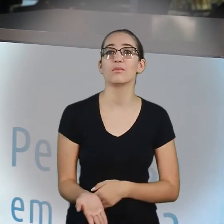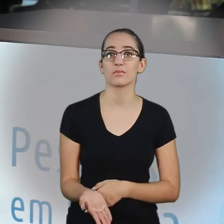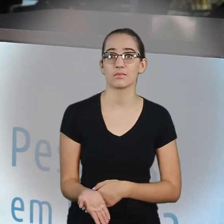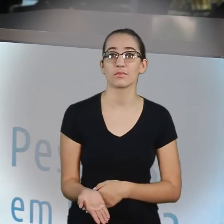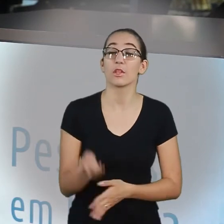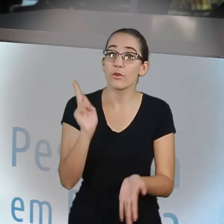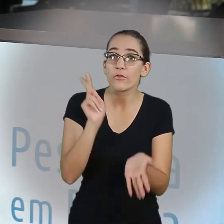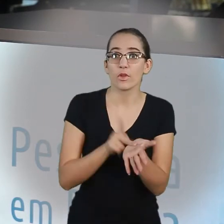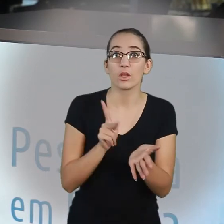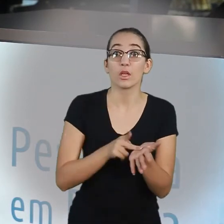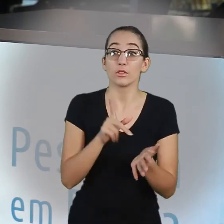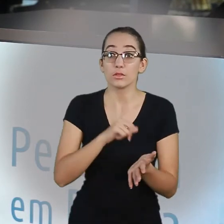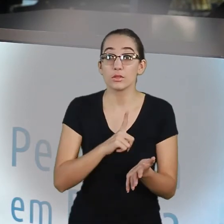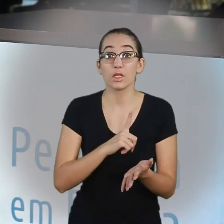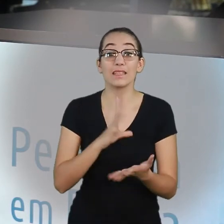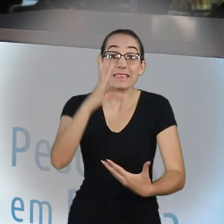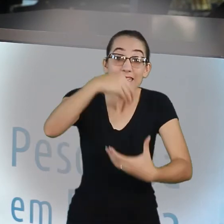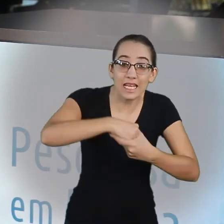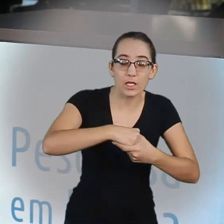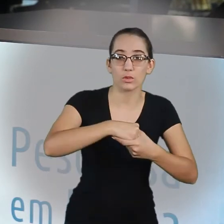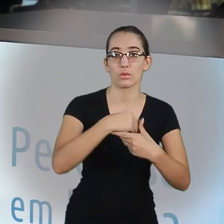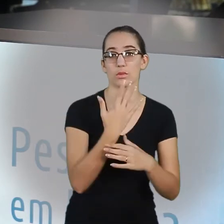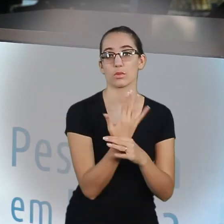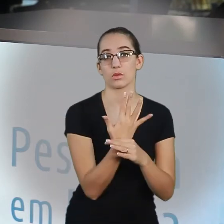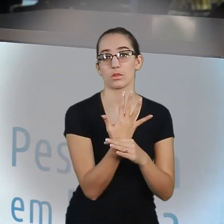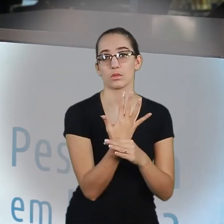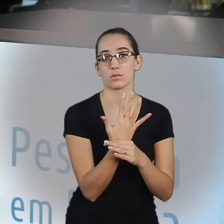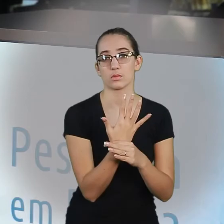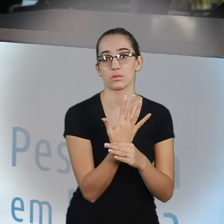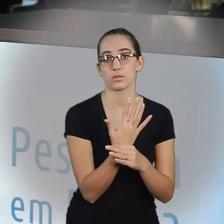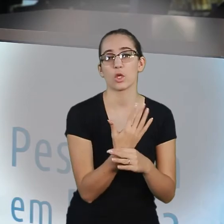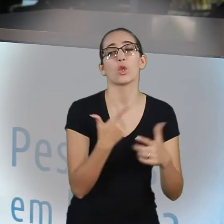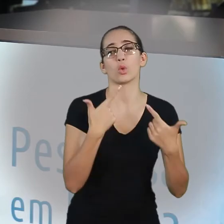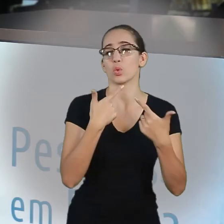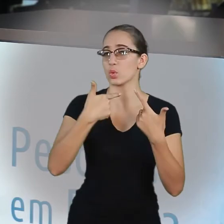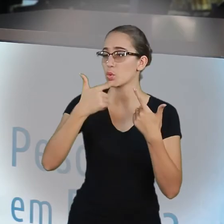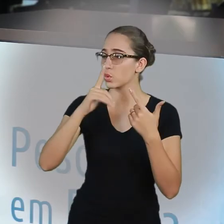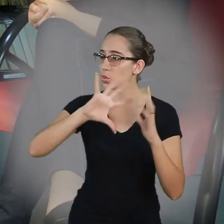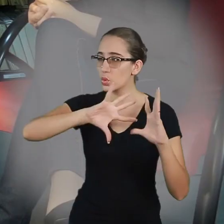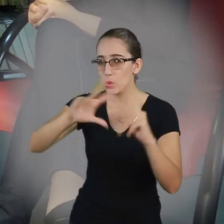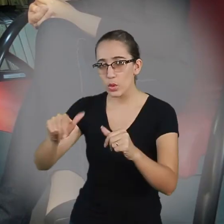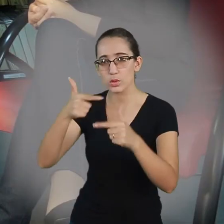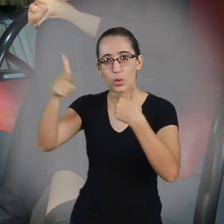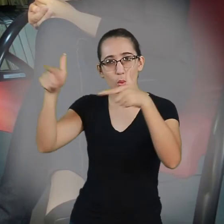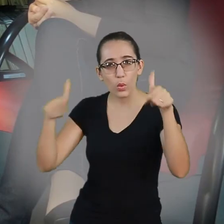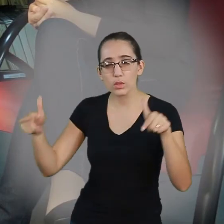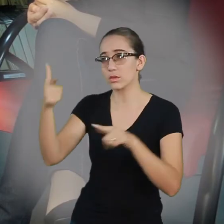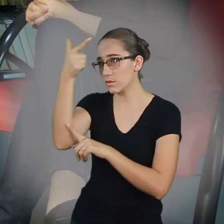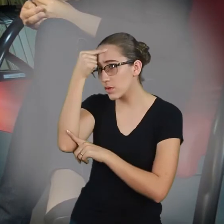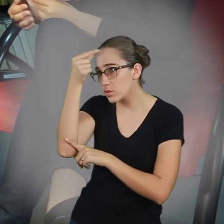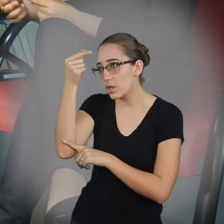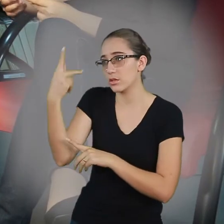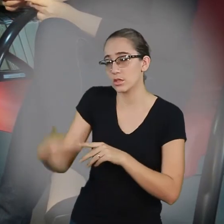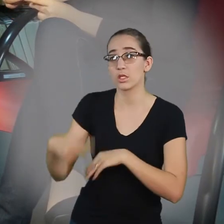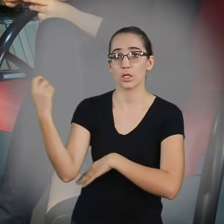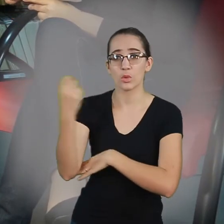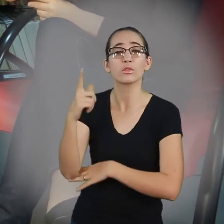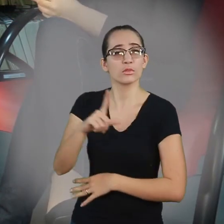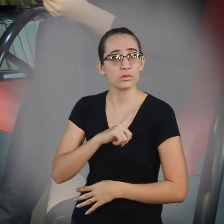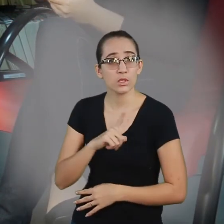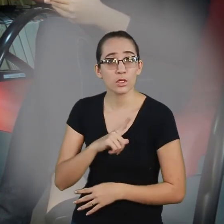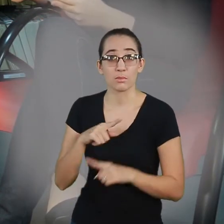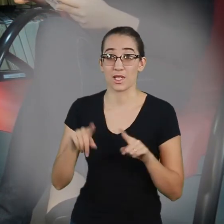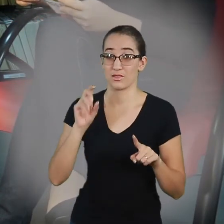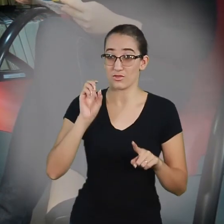também na Universidade Federal. É realizado em todo o sistema das universidades gaúchas. Então, o estado do Rio Grande do Sul, não apenas na